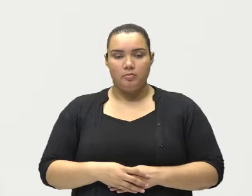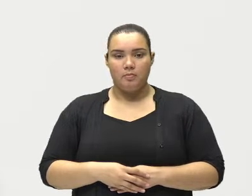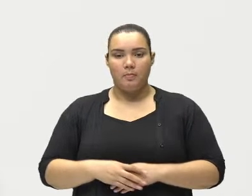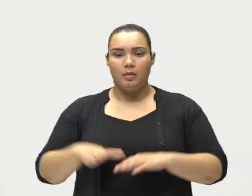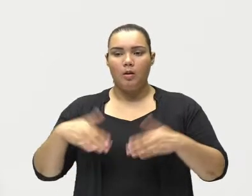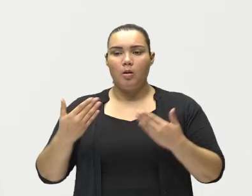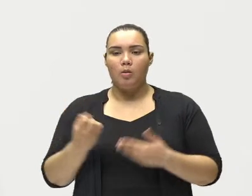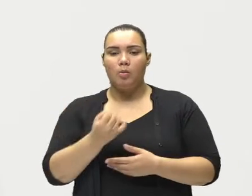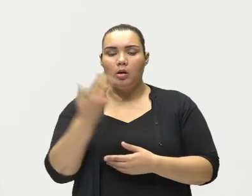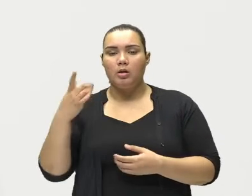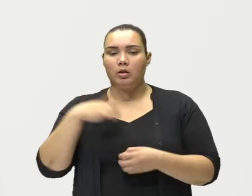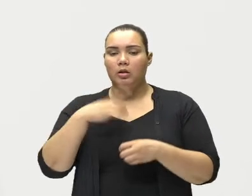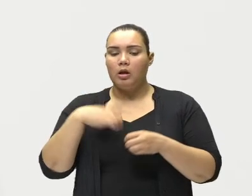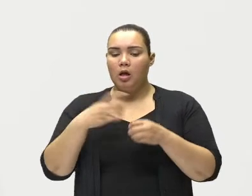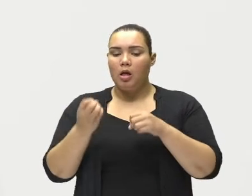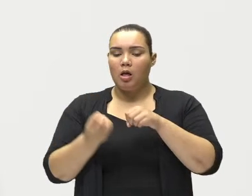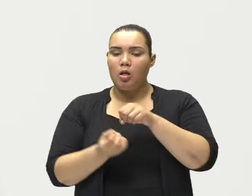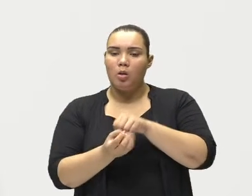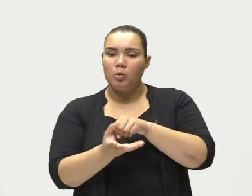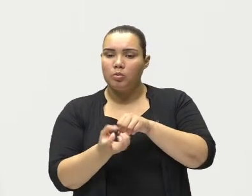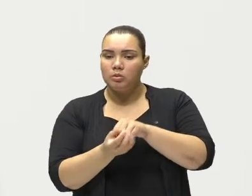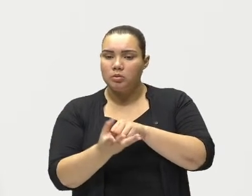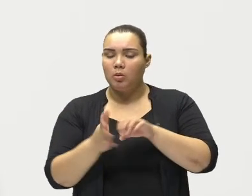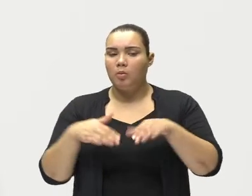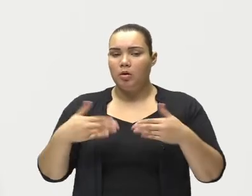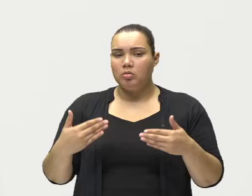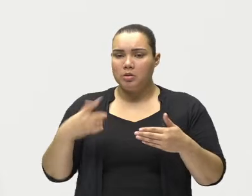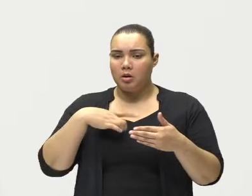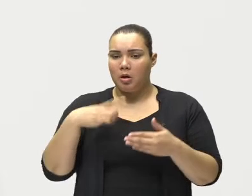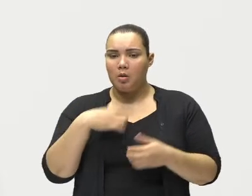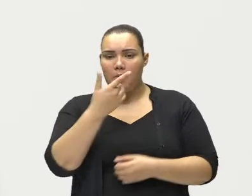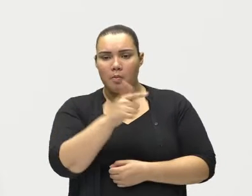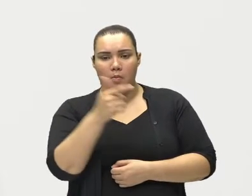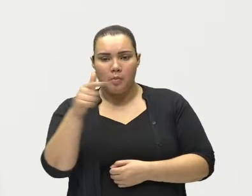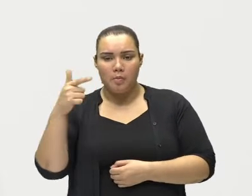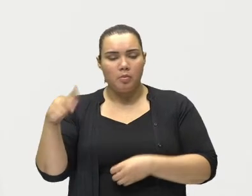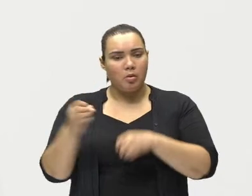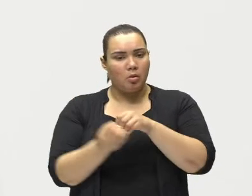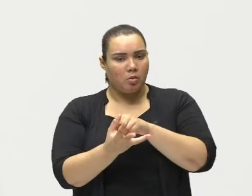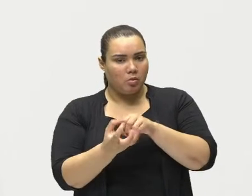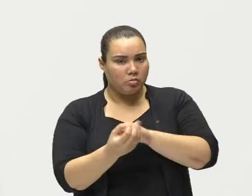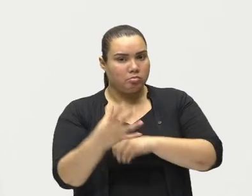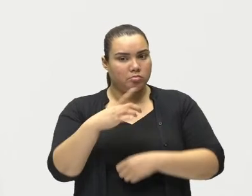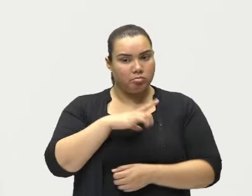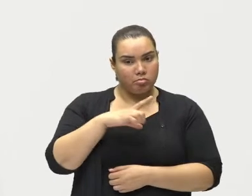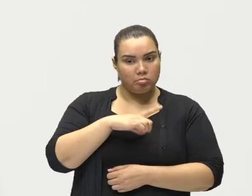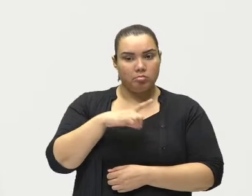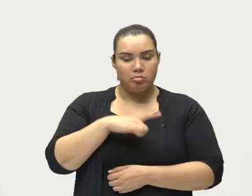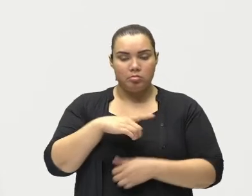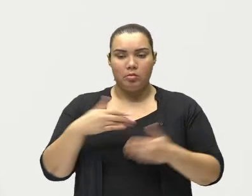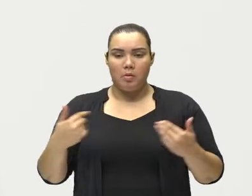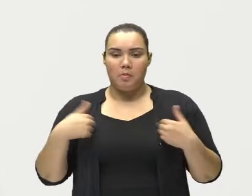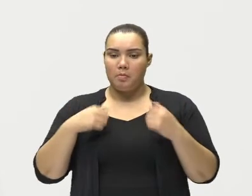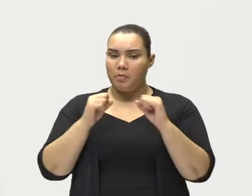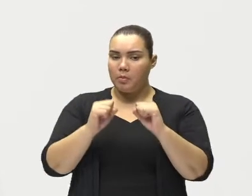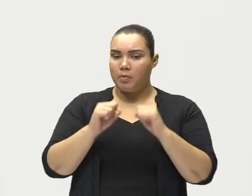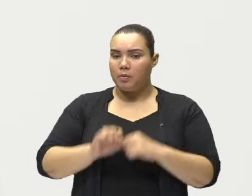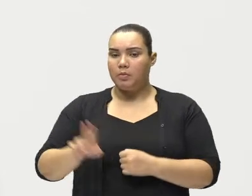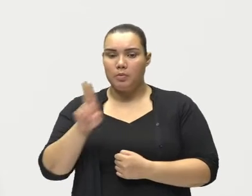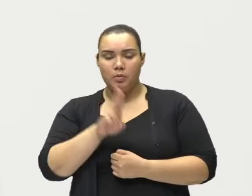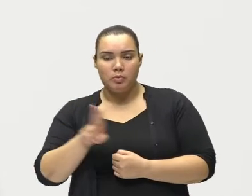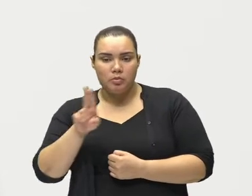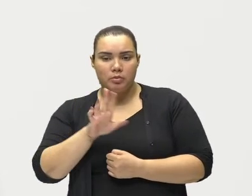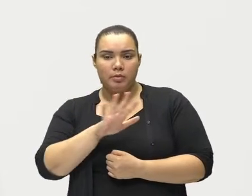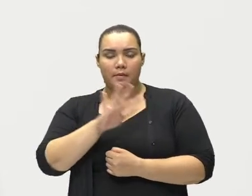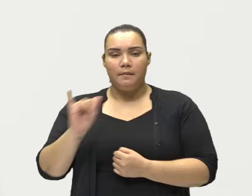as locuções? Professor, tem outras locuções, né? Tem outras locuções aí que eu posso utilizar, que